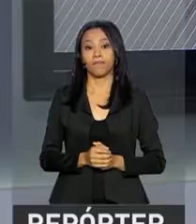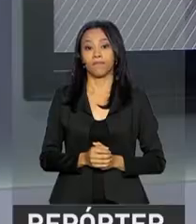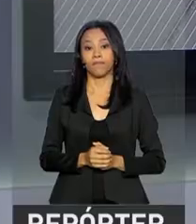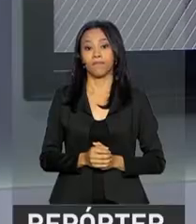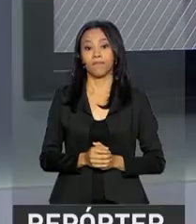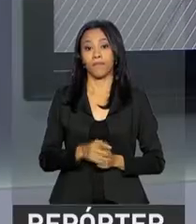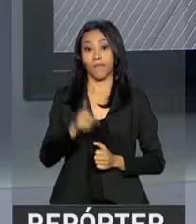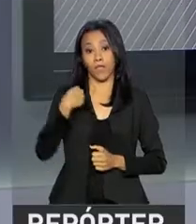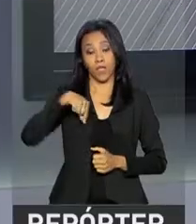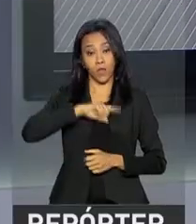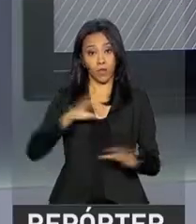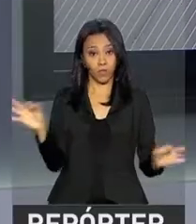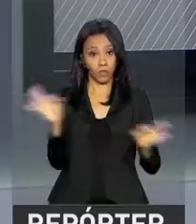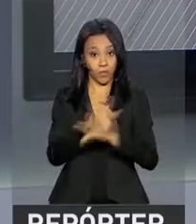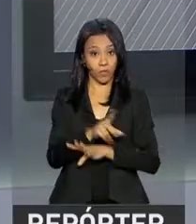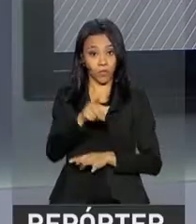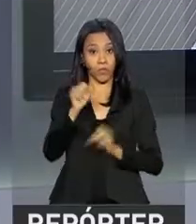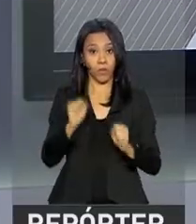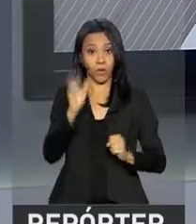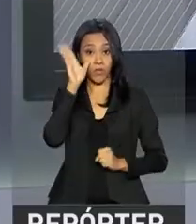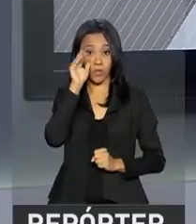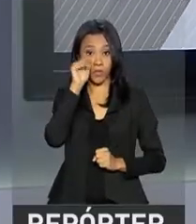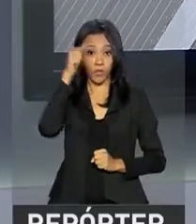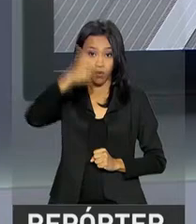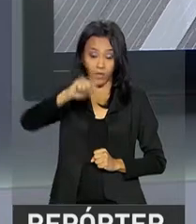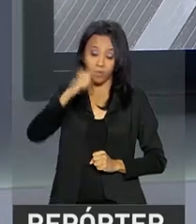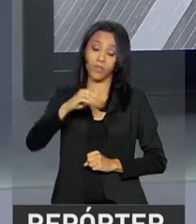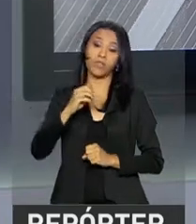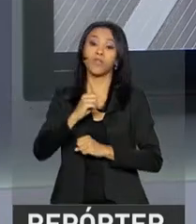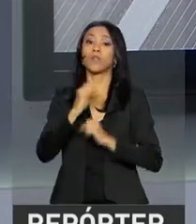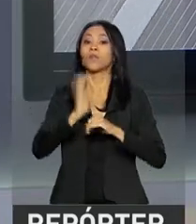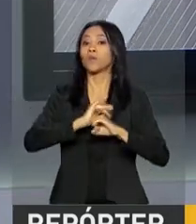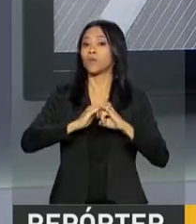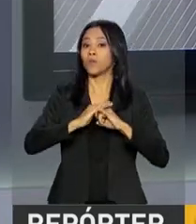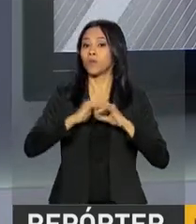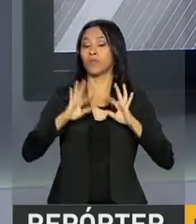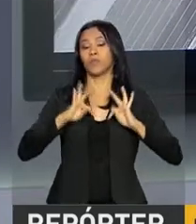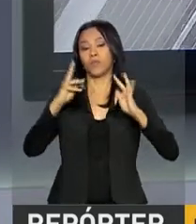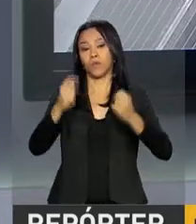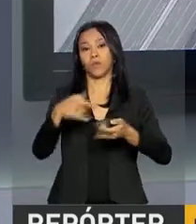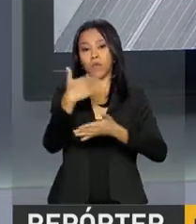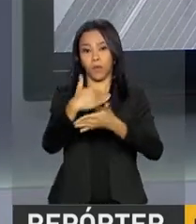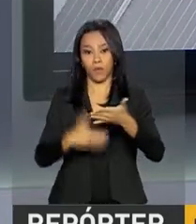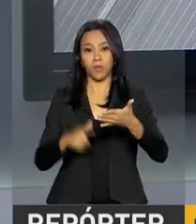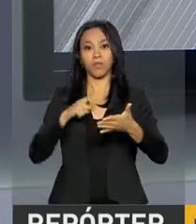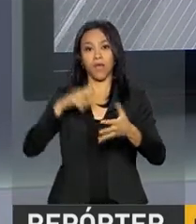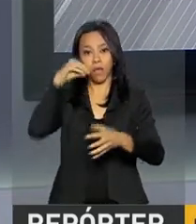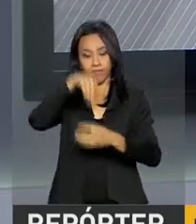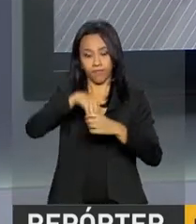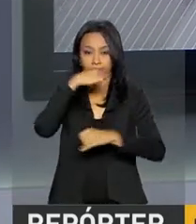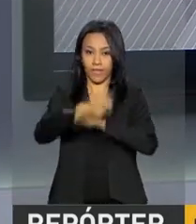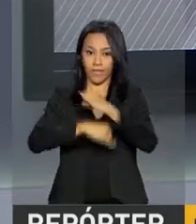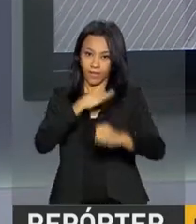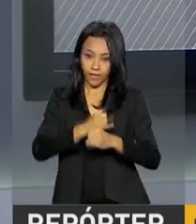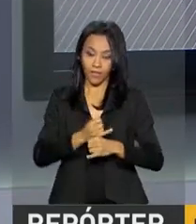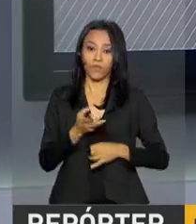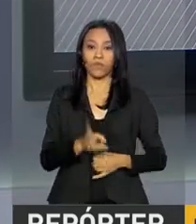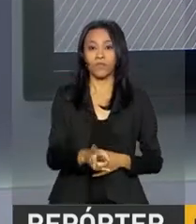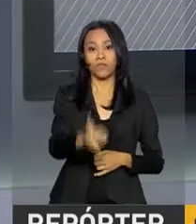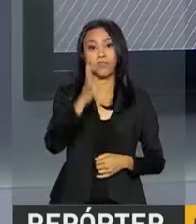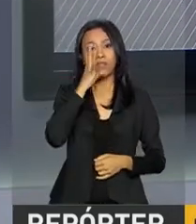nós ficamos por aqui você pode rever as reportagens no youtube e toda nossa programação está na nossa página na internet